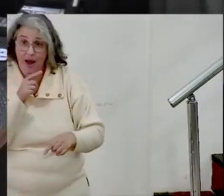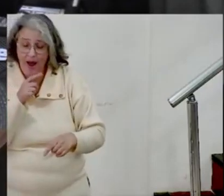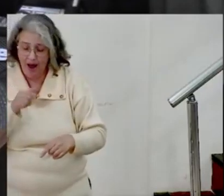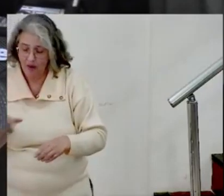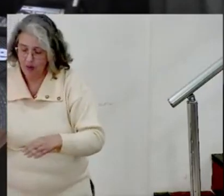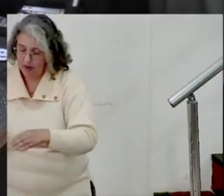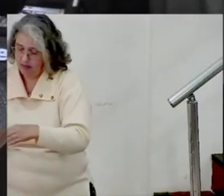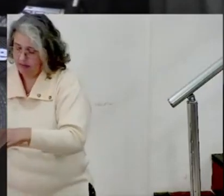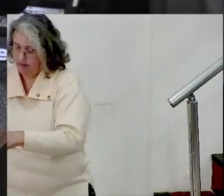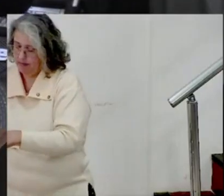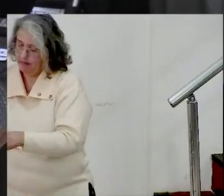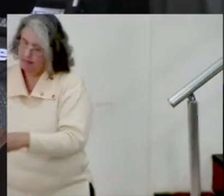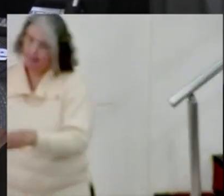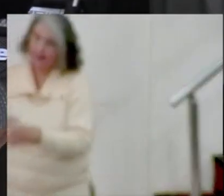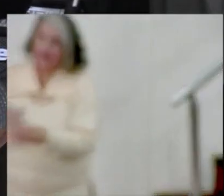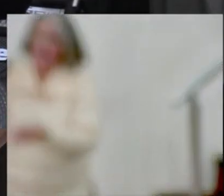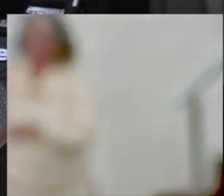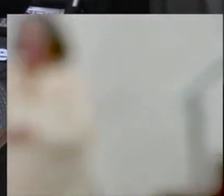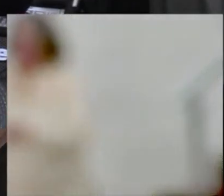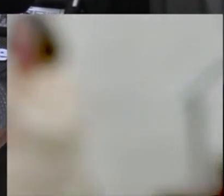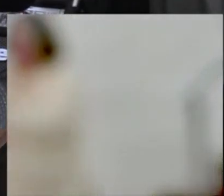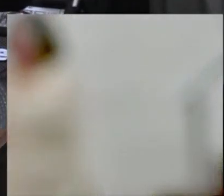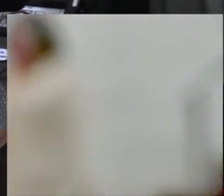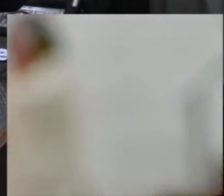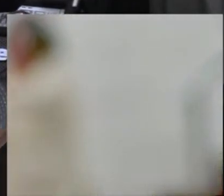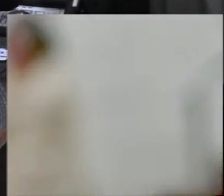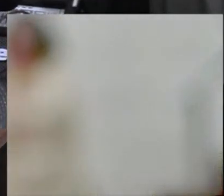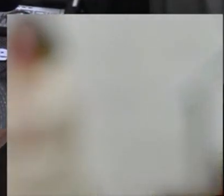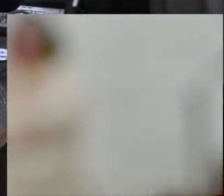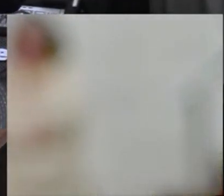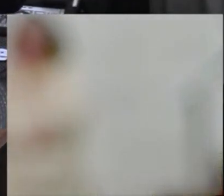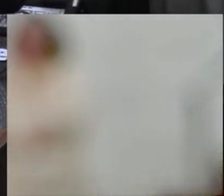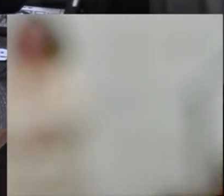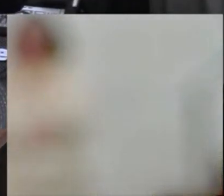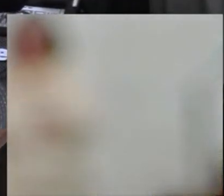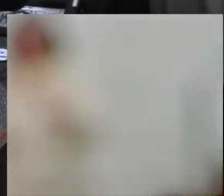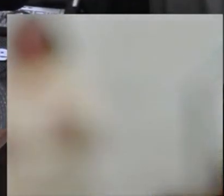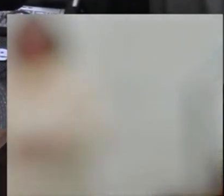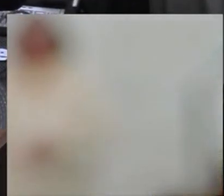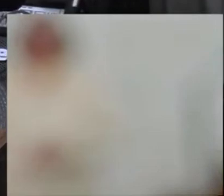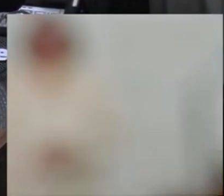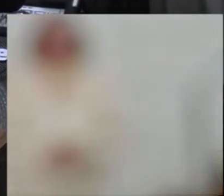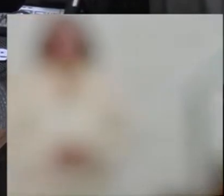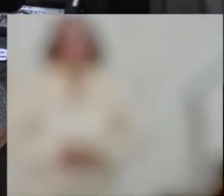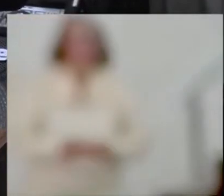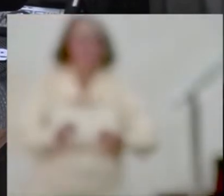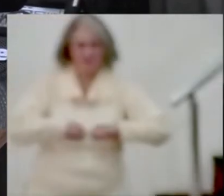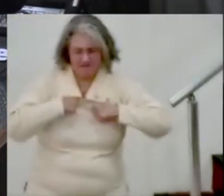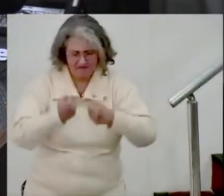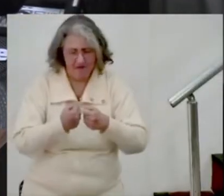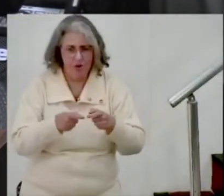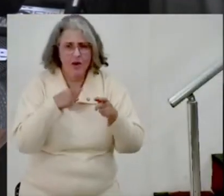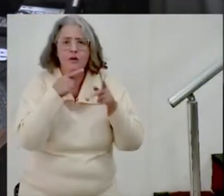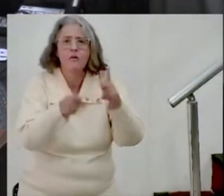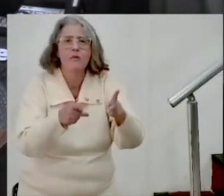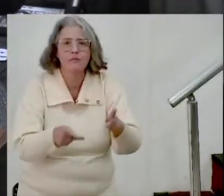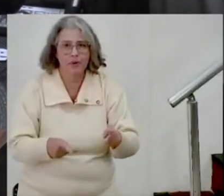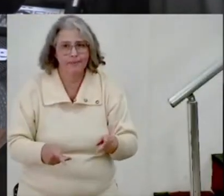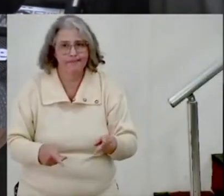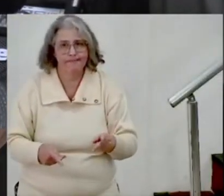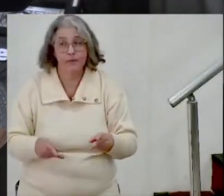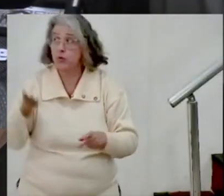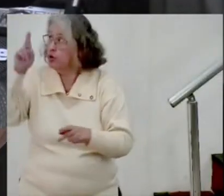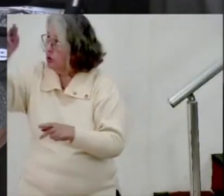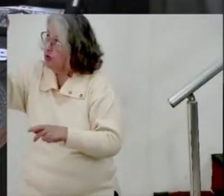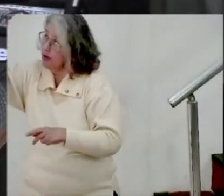o lado de dentro. Ele fez a parte dele. E então ele encoraja o povo. Ele diz assim, pessoal, o Senhor me respondeu pelo